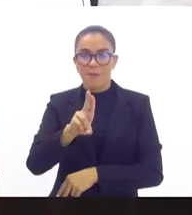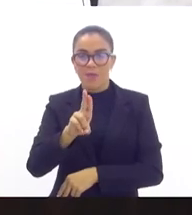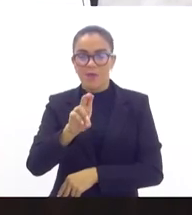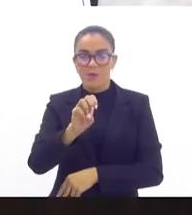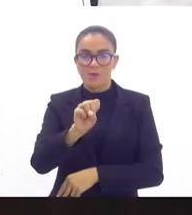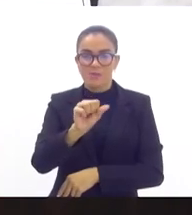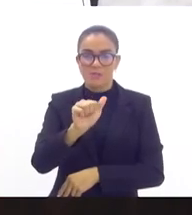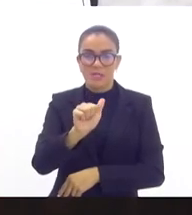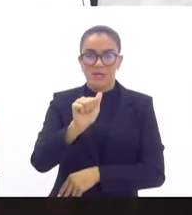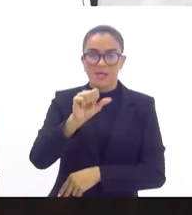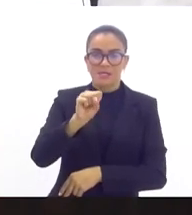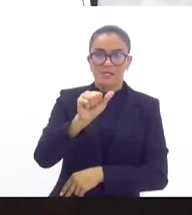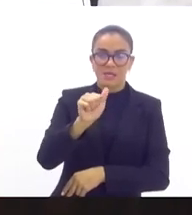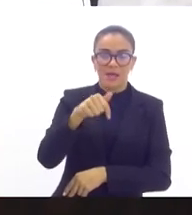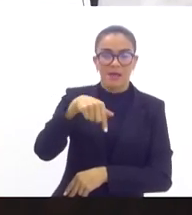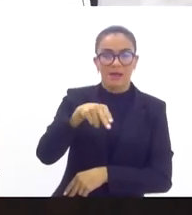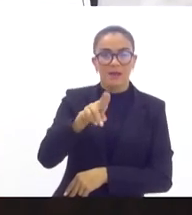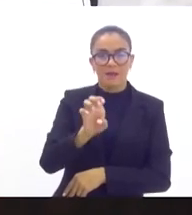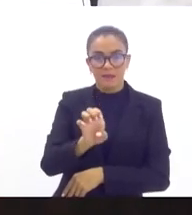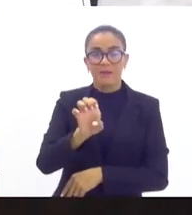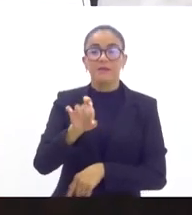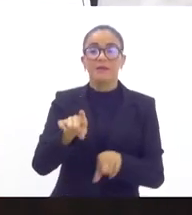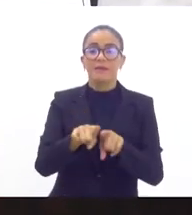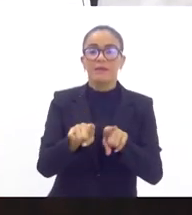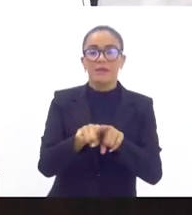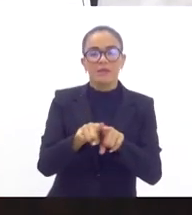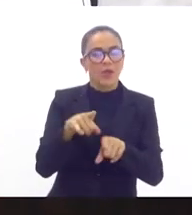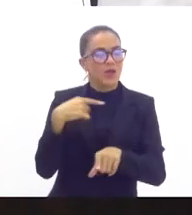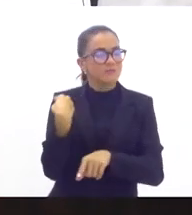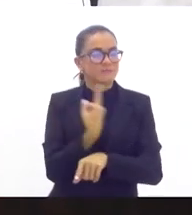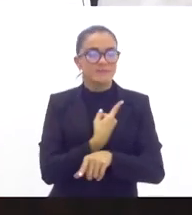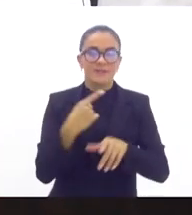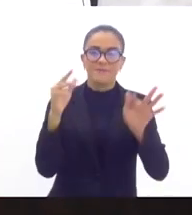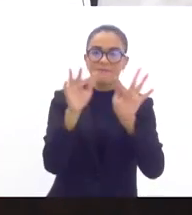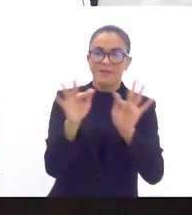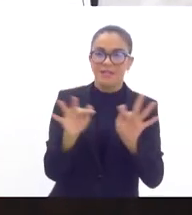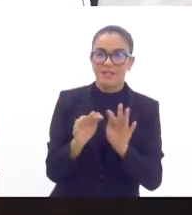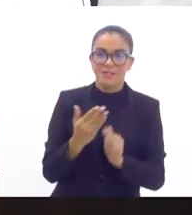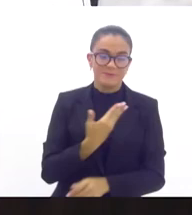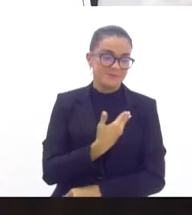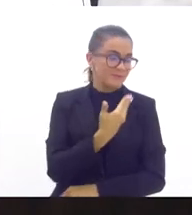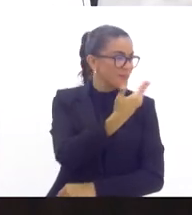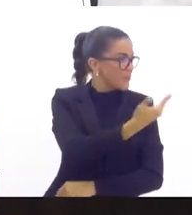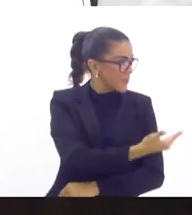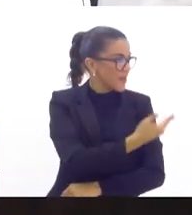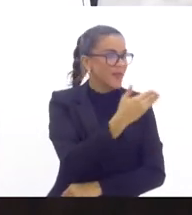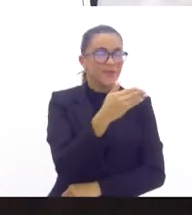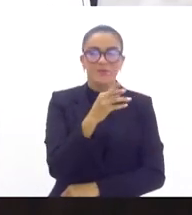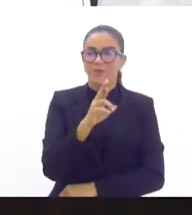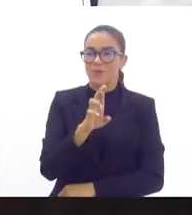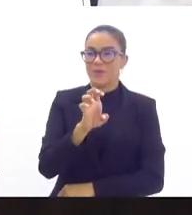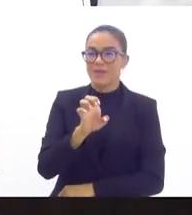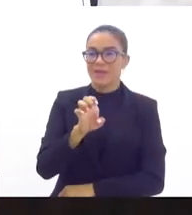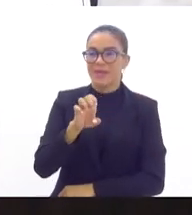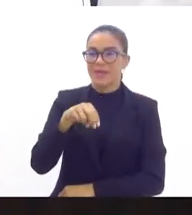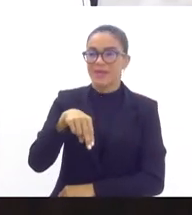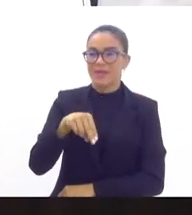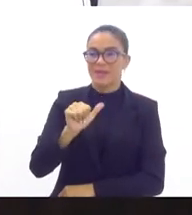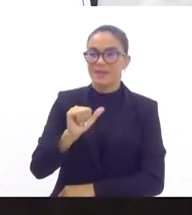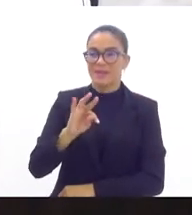livro As Sete dimensões da sensibilidade e a gente está muito feliz de estar aqui do lado do Renato que é uma pessoa que vem defendendo